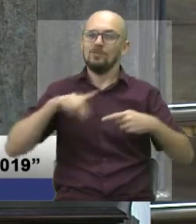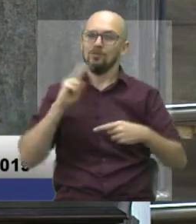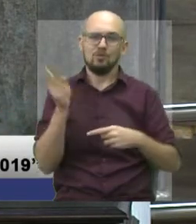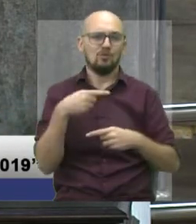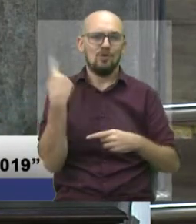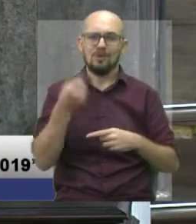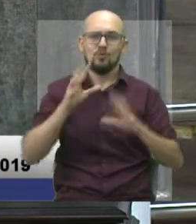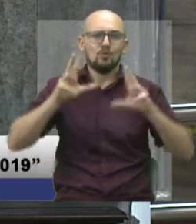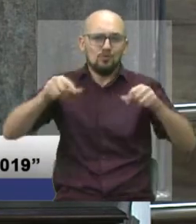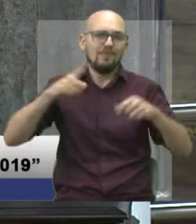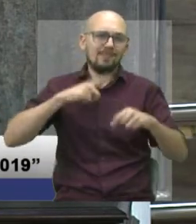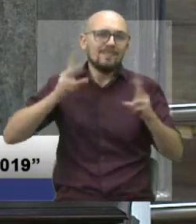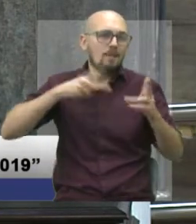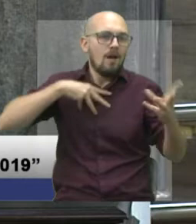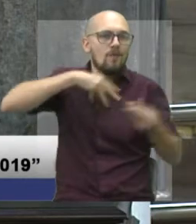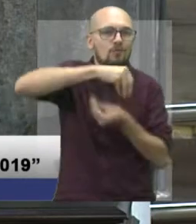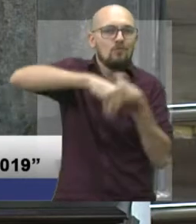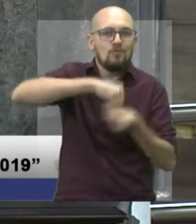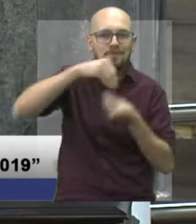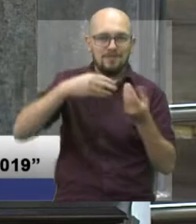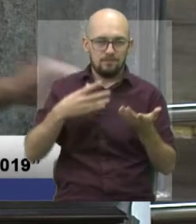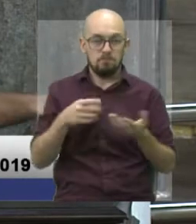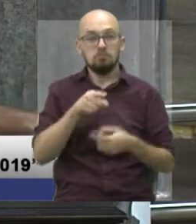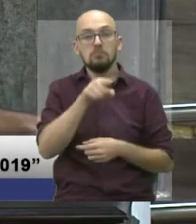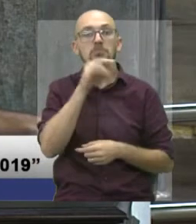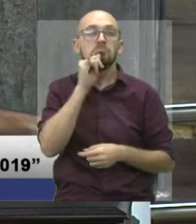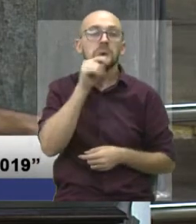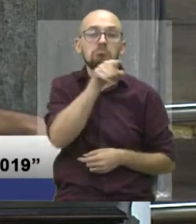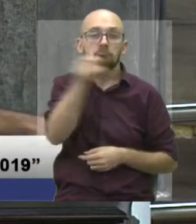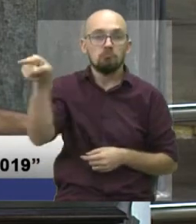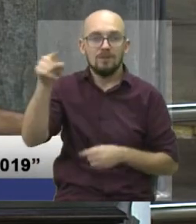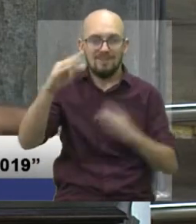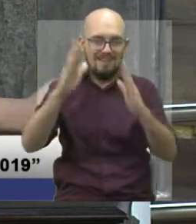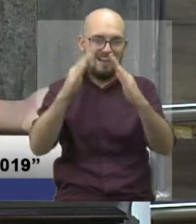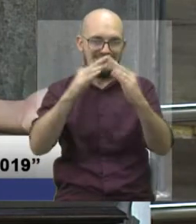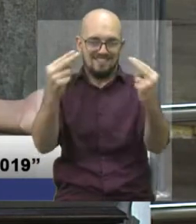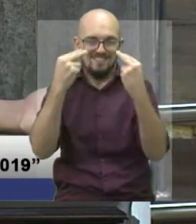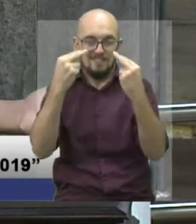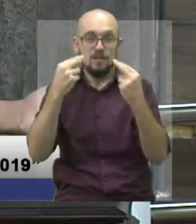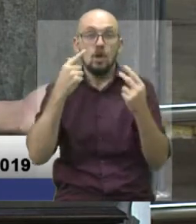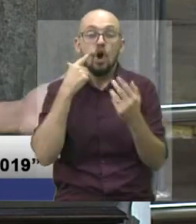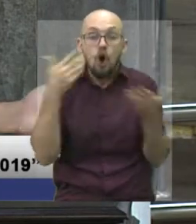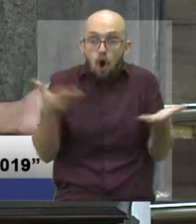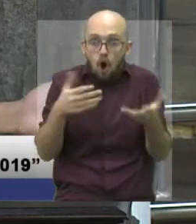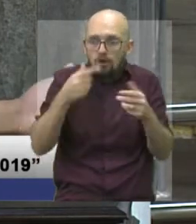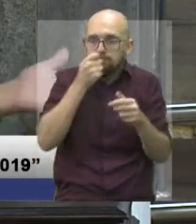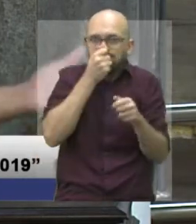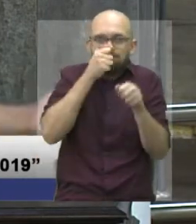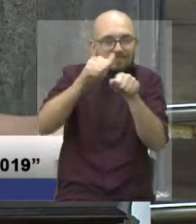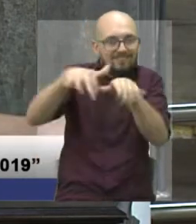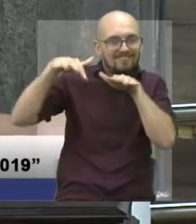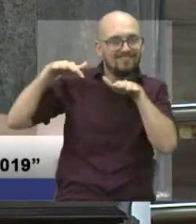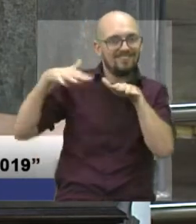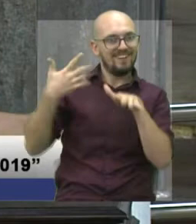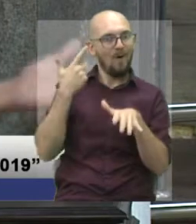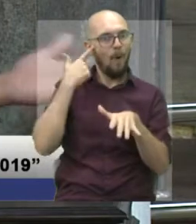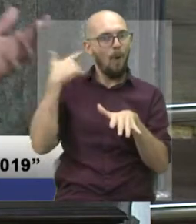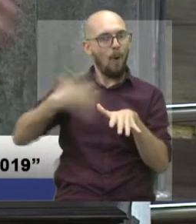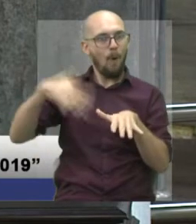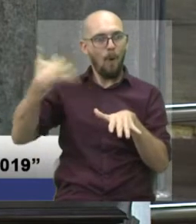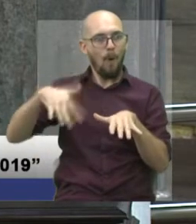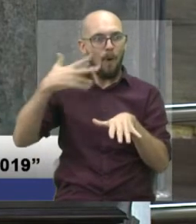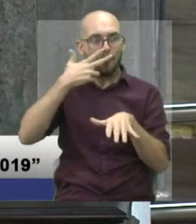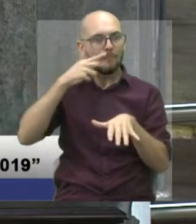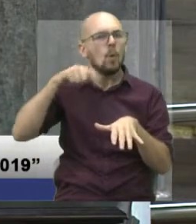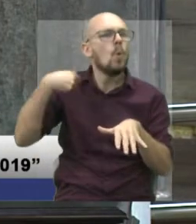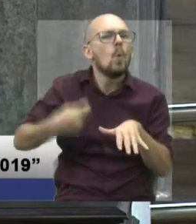politicamente. Então, para você que está nos assistindo aí de casa, a casa hoje está cheia, né? Então, se a gente não gostasse de política, a gente não via